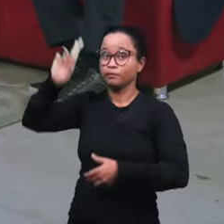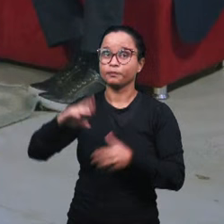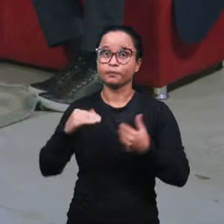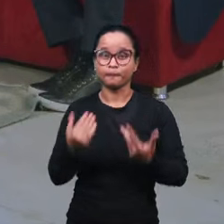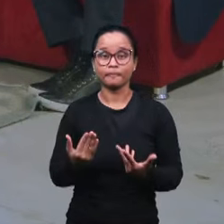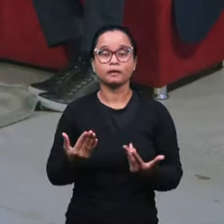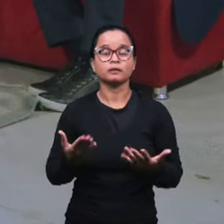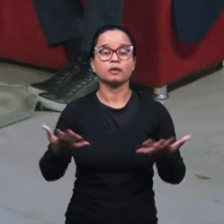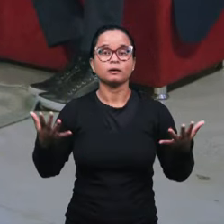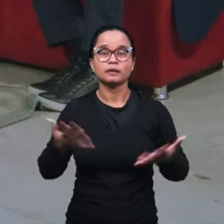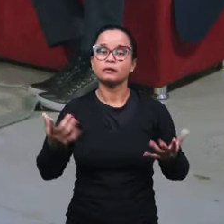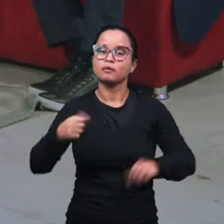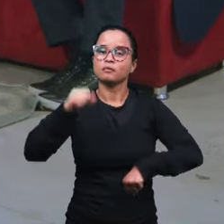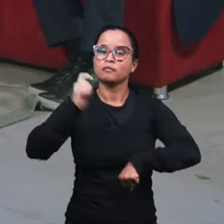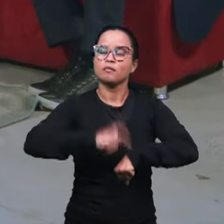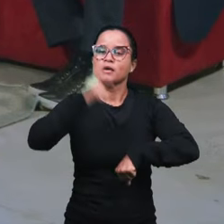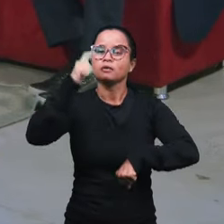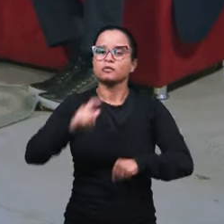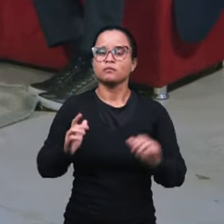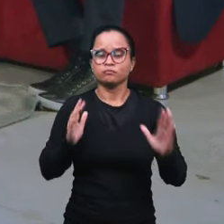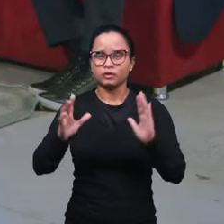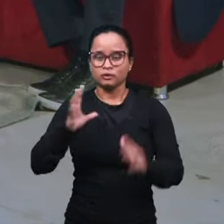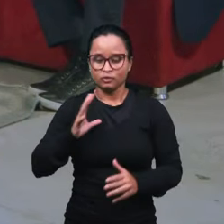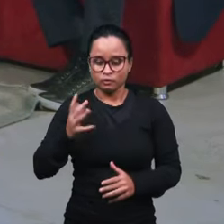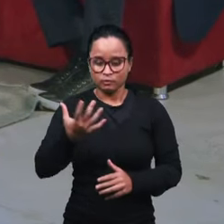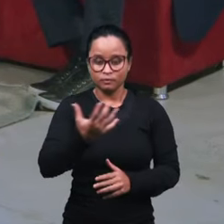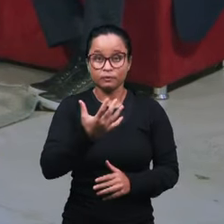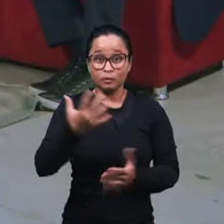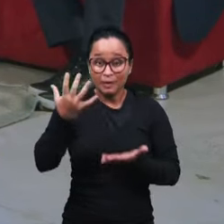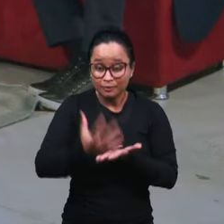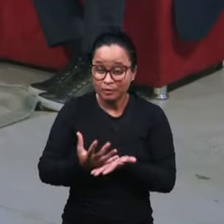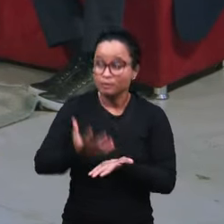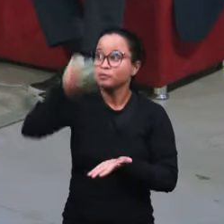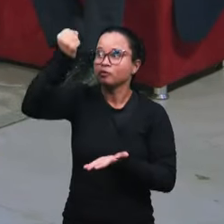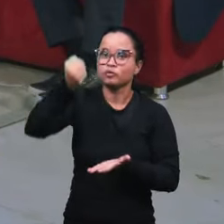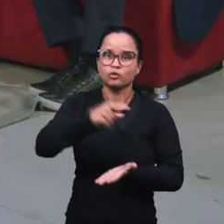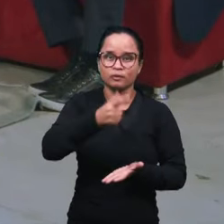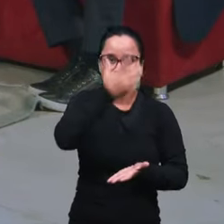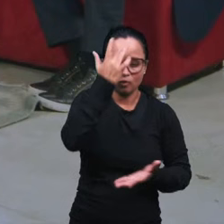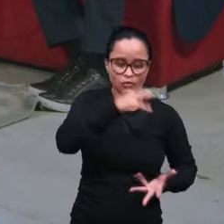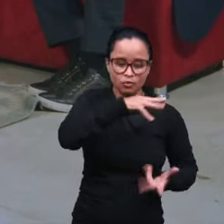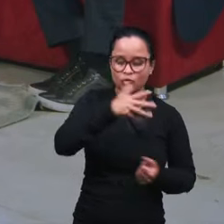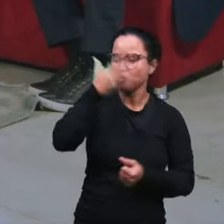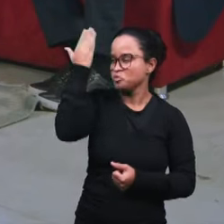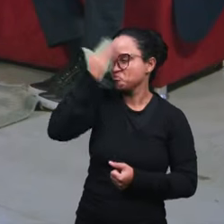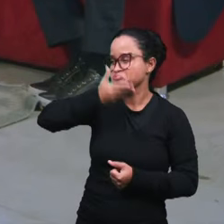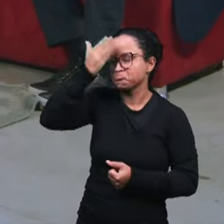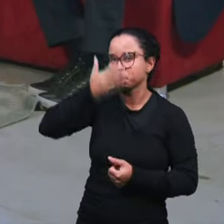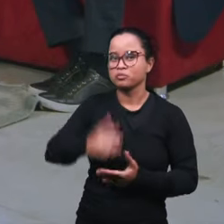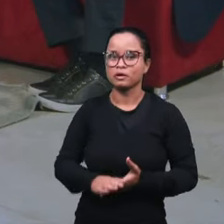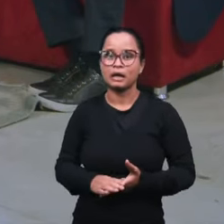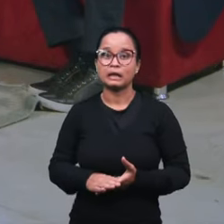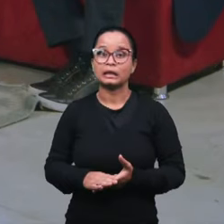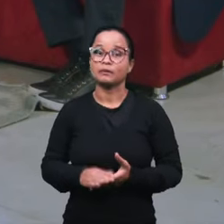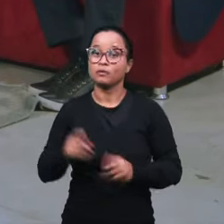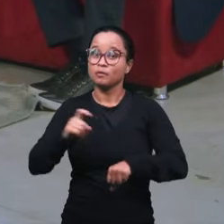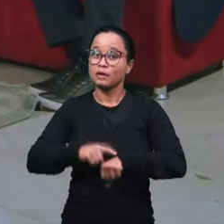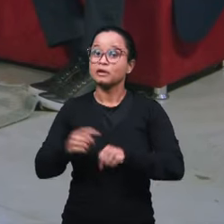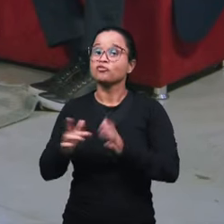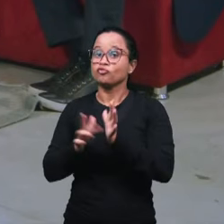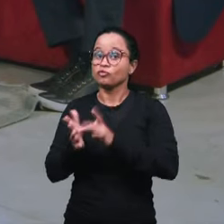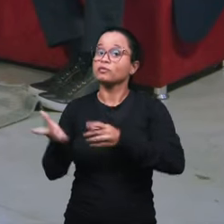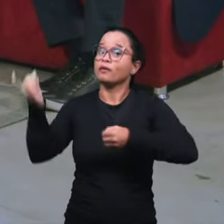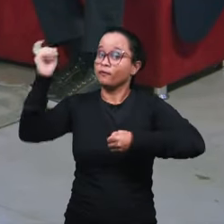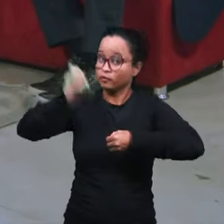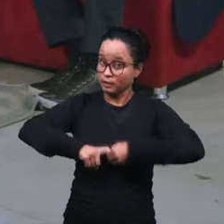será o arrebatamento, será invisível para o mundo. Isso será invisível para o mundo. Na volta de Jesus será visível. Isso. Todo olho